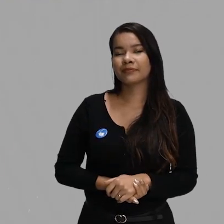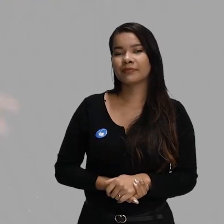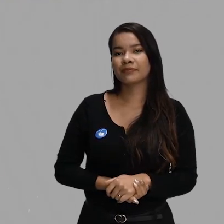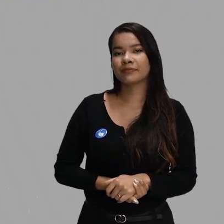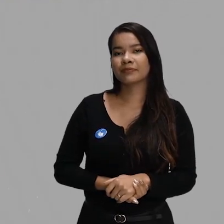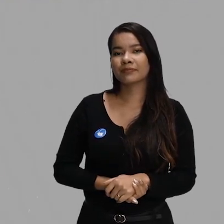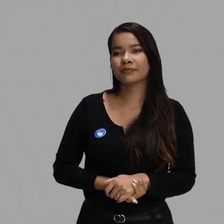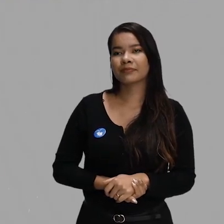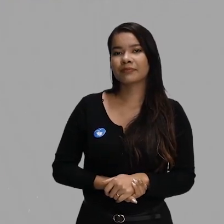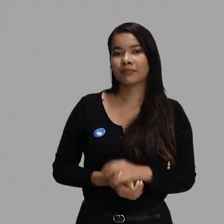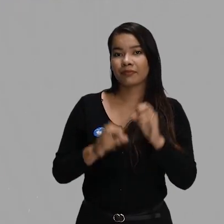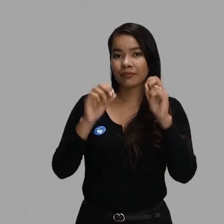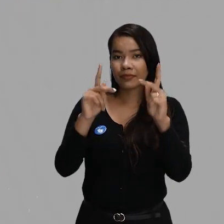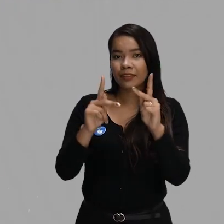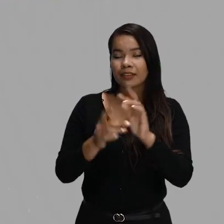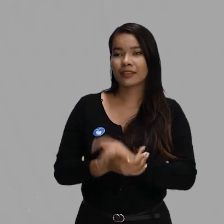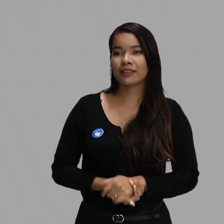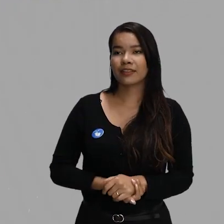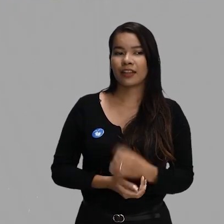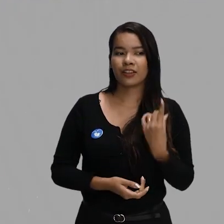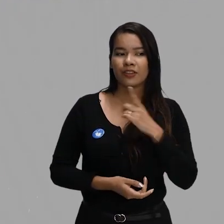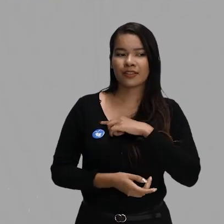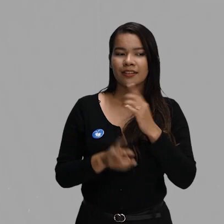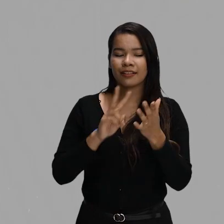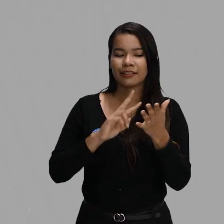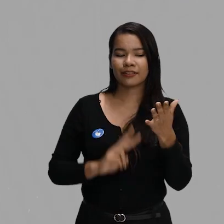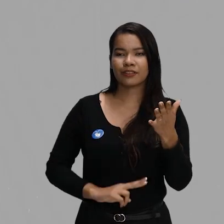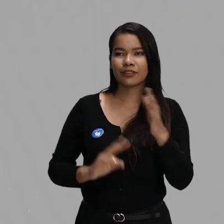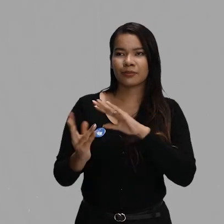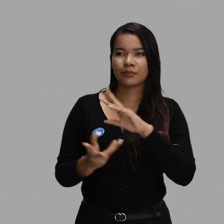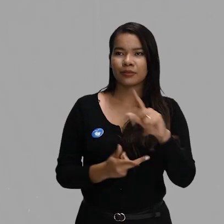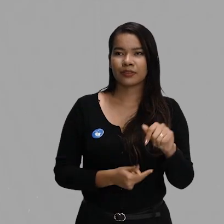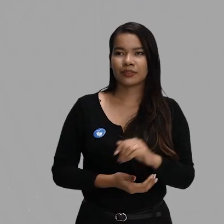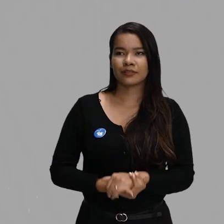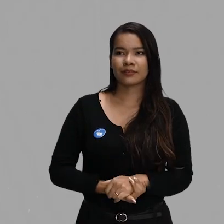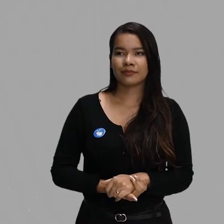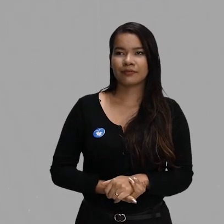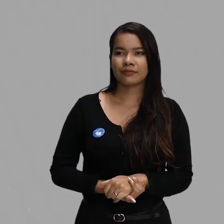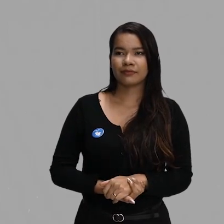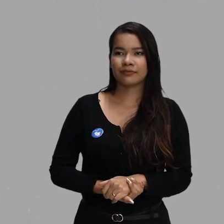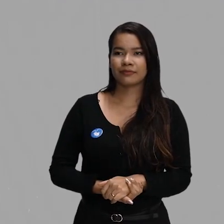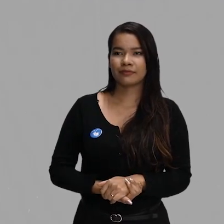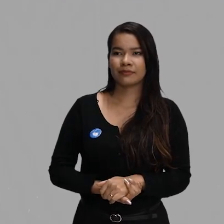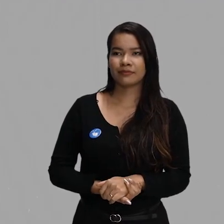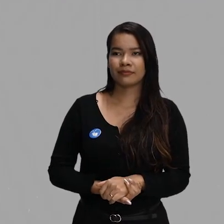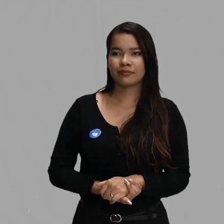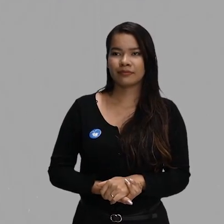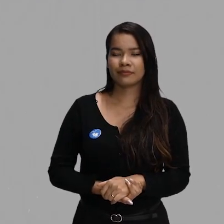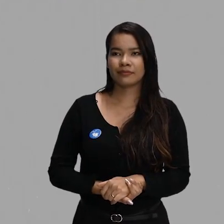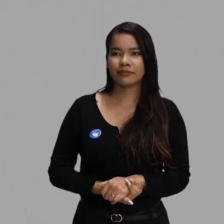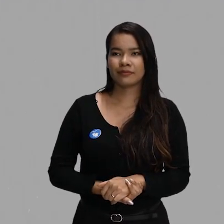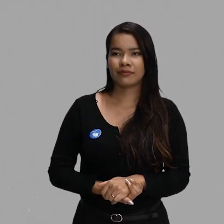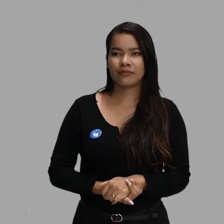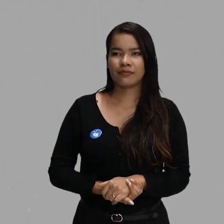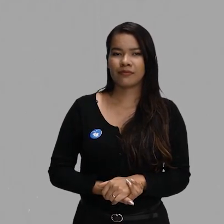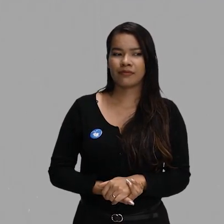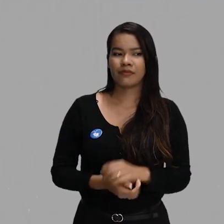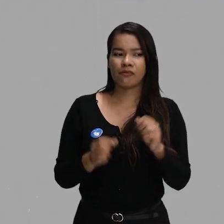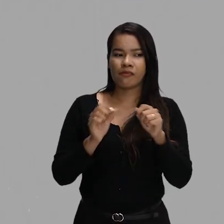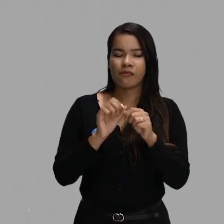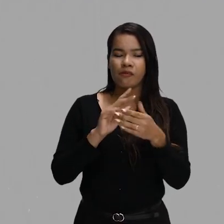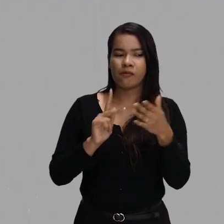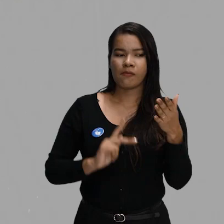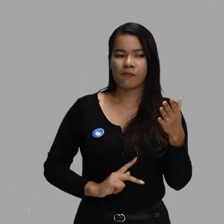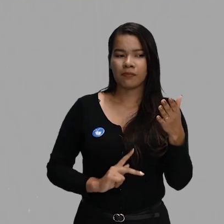essas formas que vão surgindo. A nossa leitura de mundo. Quase não sai. A nossa leitura de mundo. O nosso fazer